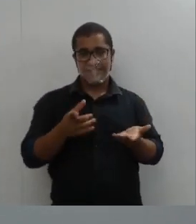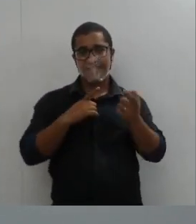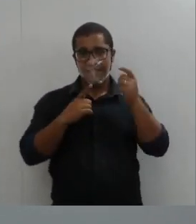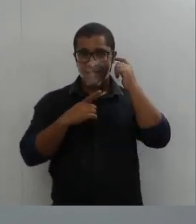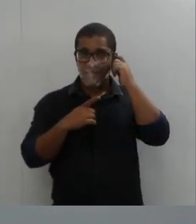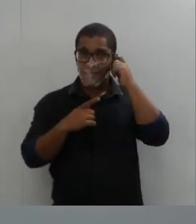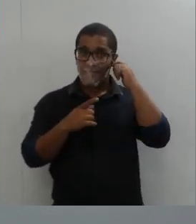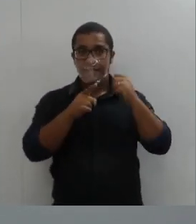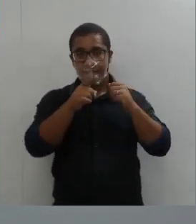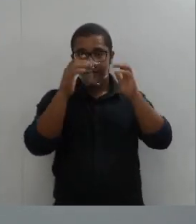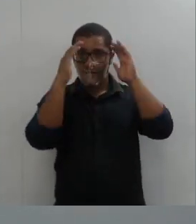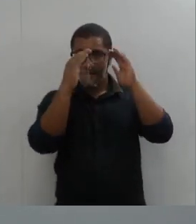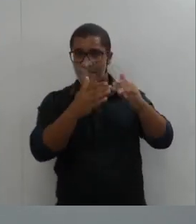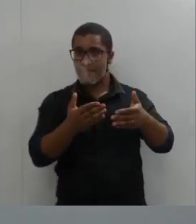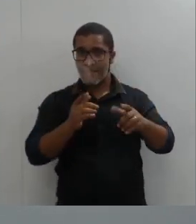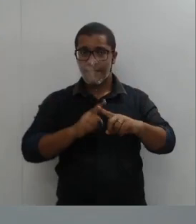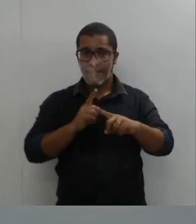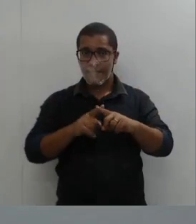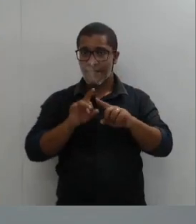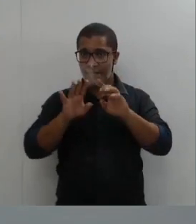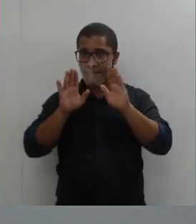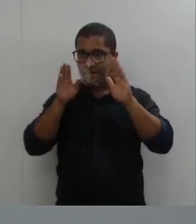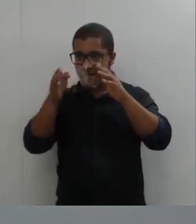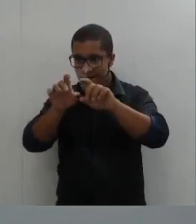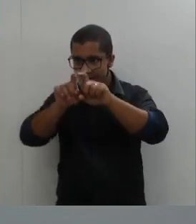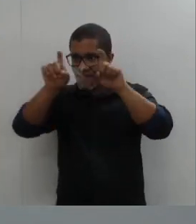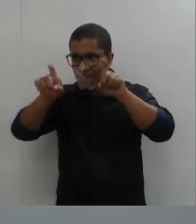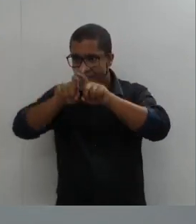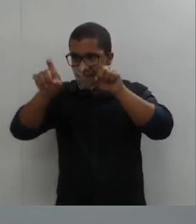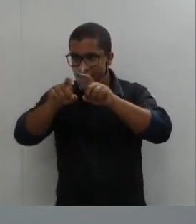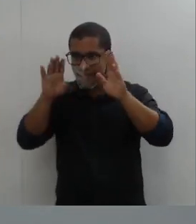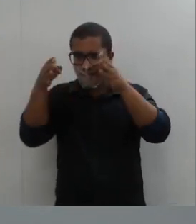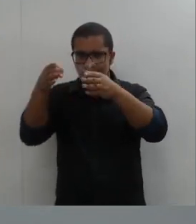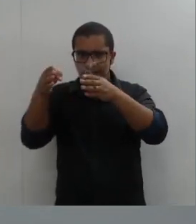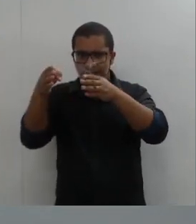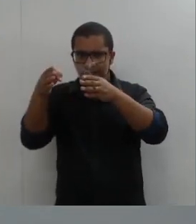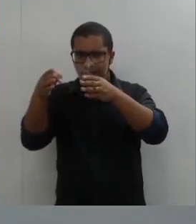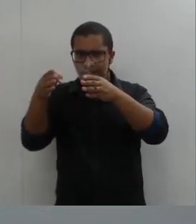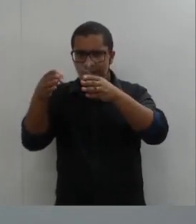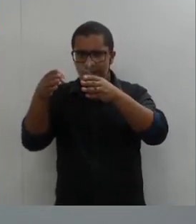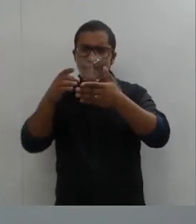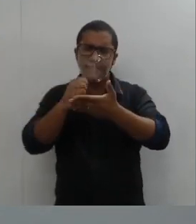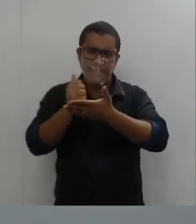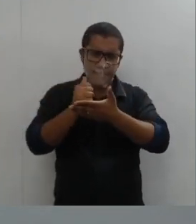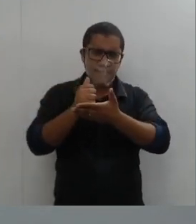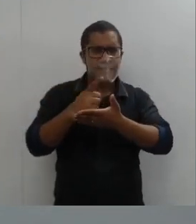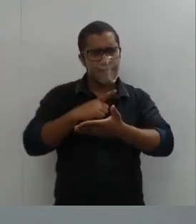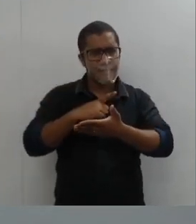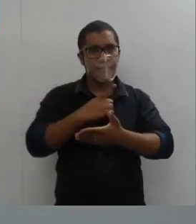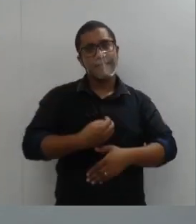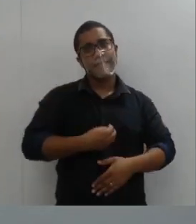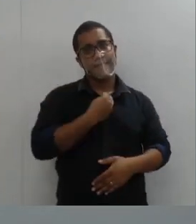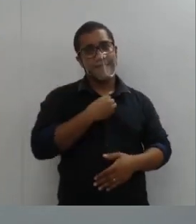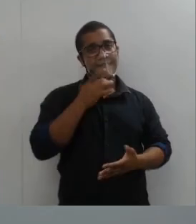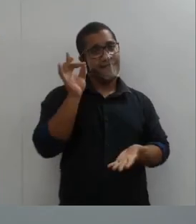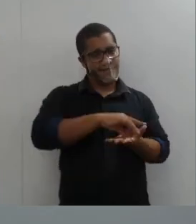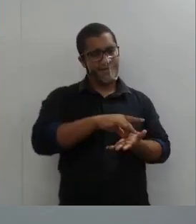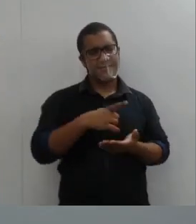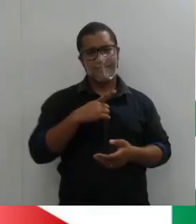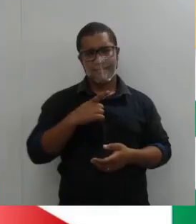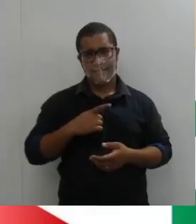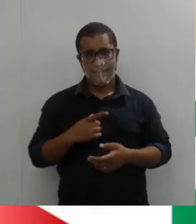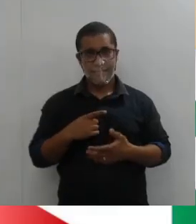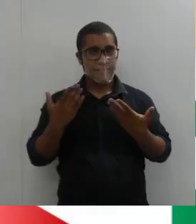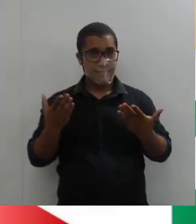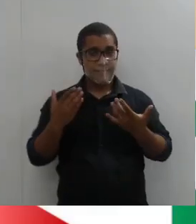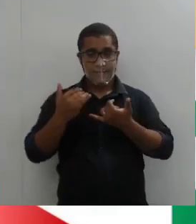universo único e exclusivo virtual, porque a vida real acontece fora do jogo, tá? Então, o jogo